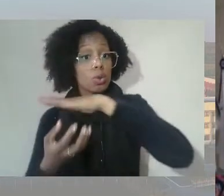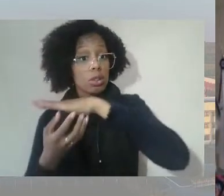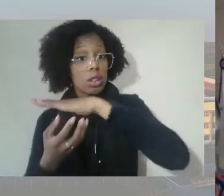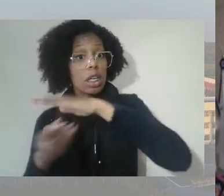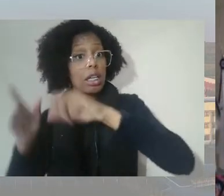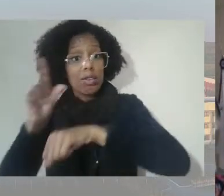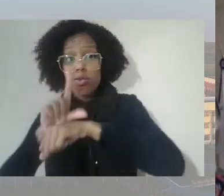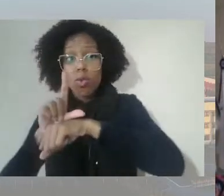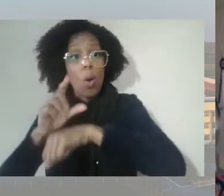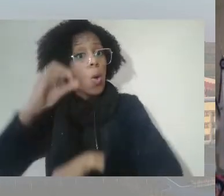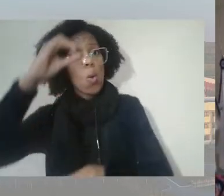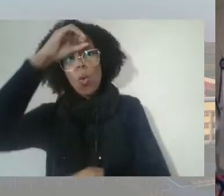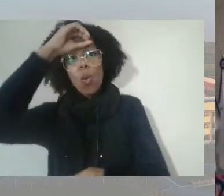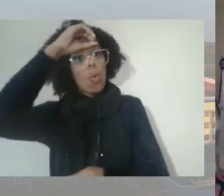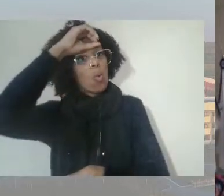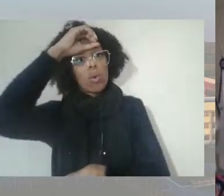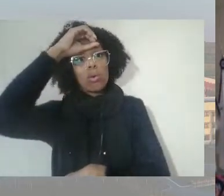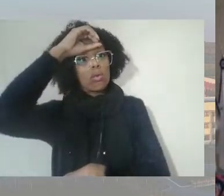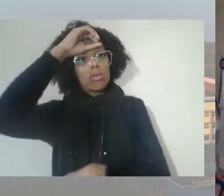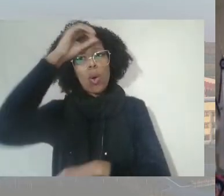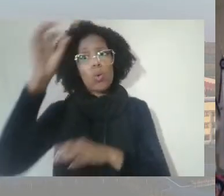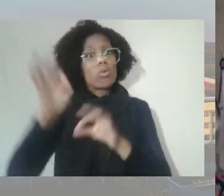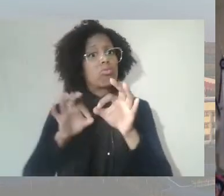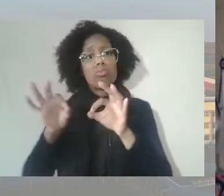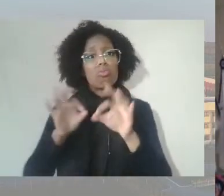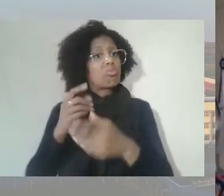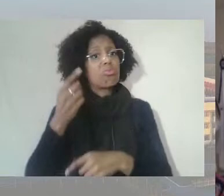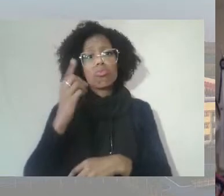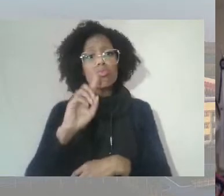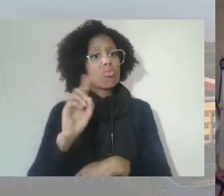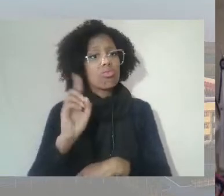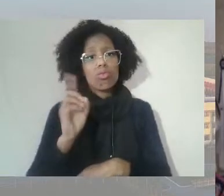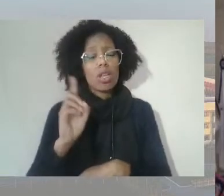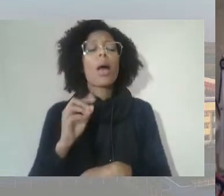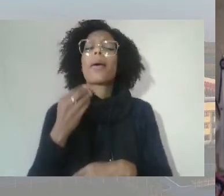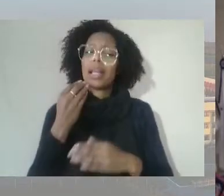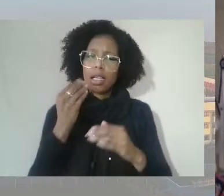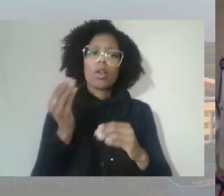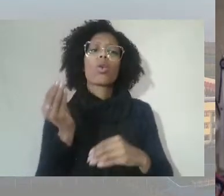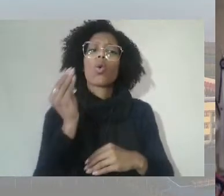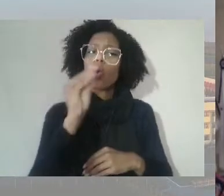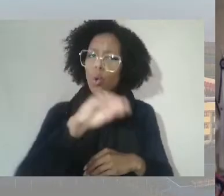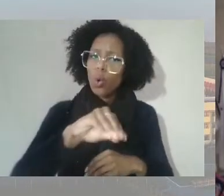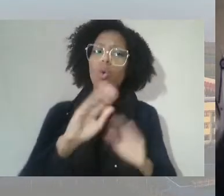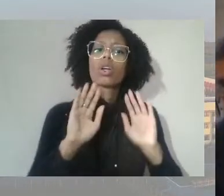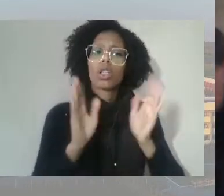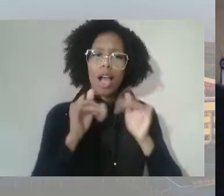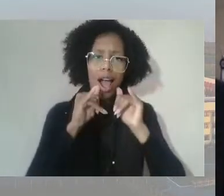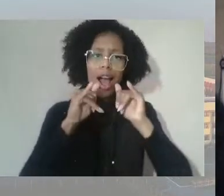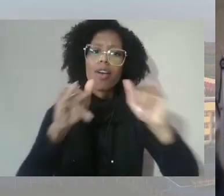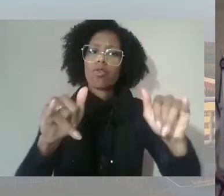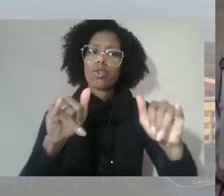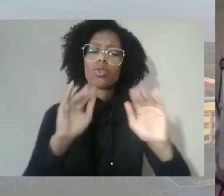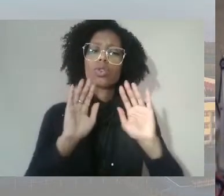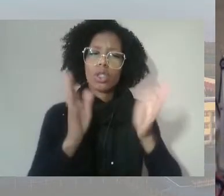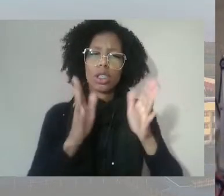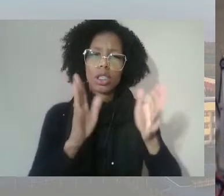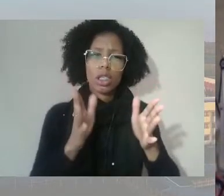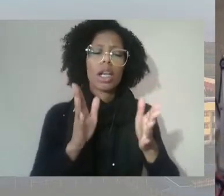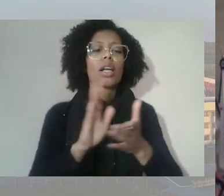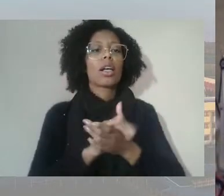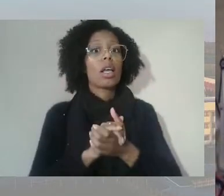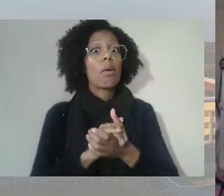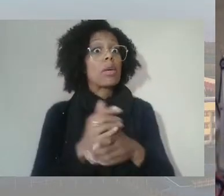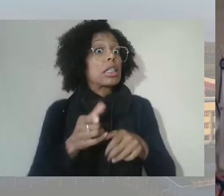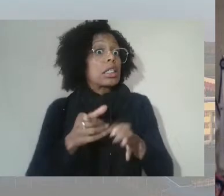tipo de organização. Nesse sentido, já foi publicada uma nota, né, do NEAP, se não me engano, a da ADAF, né, mas até o